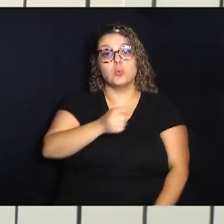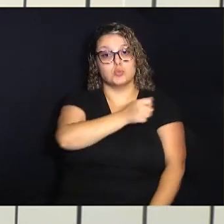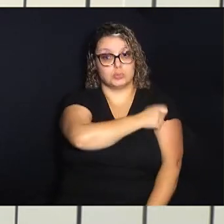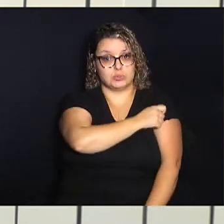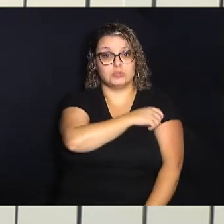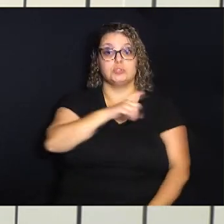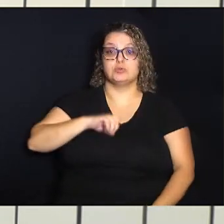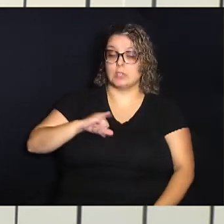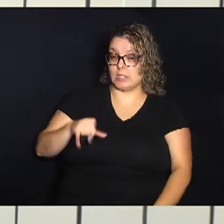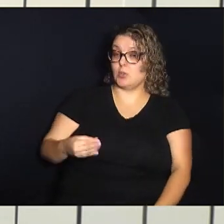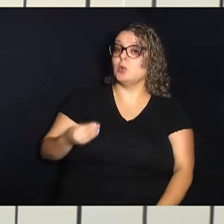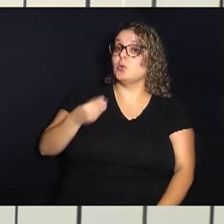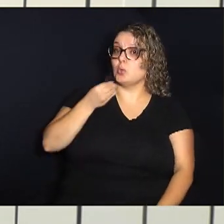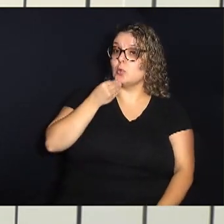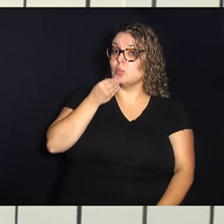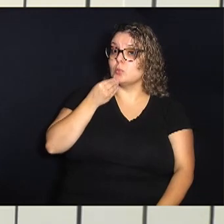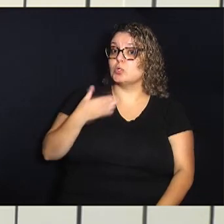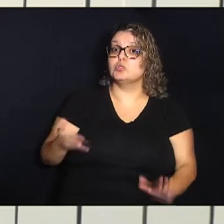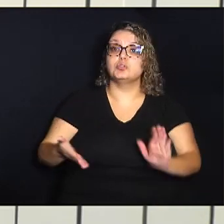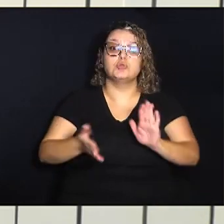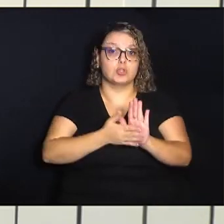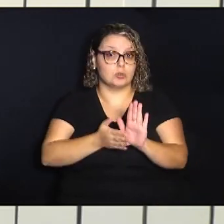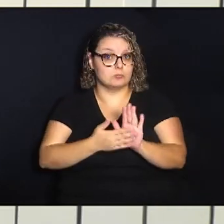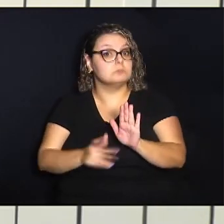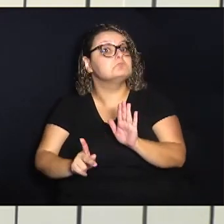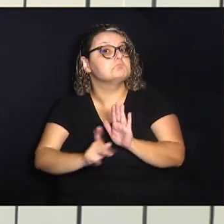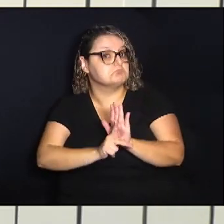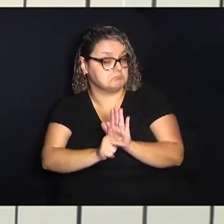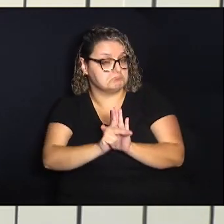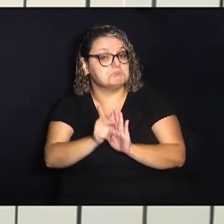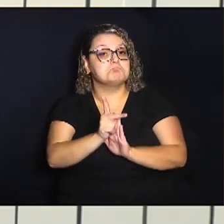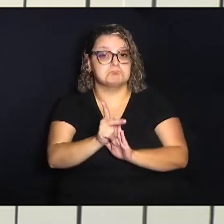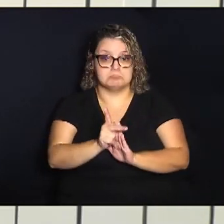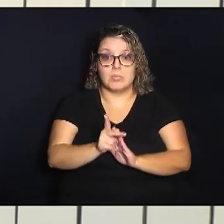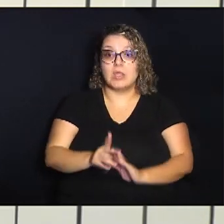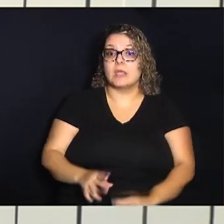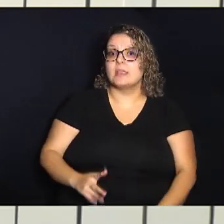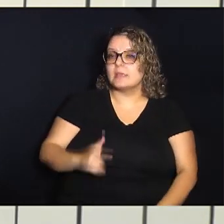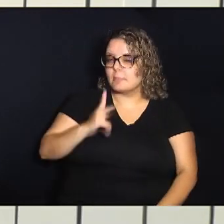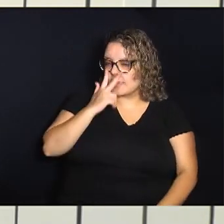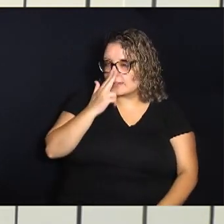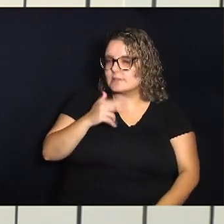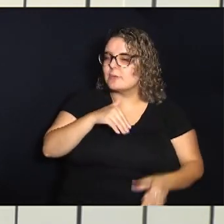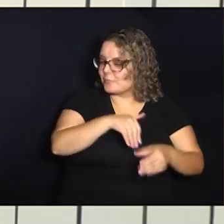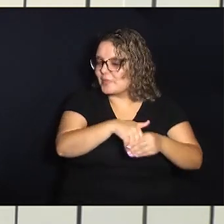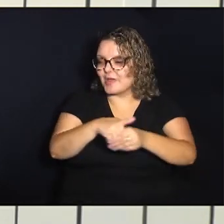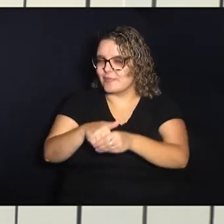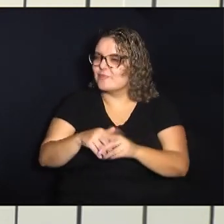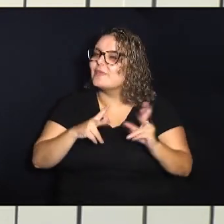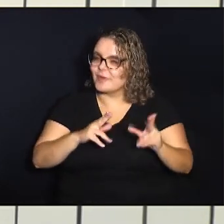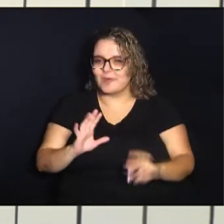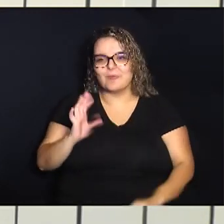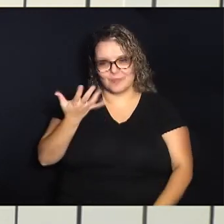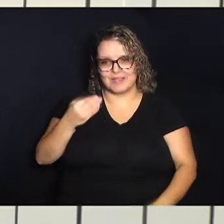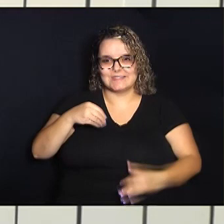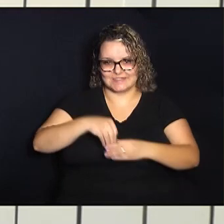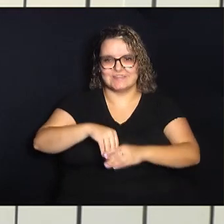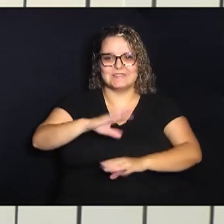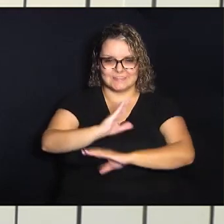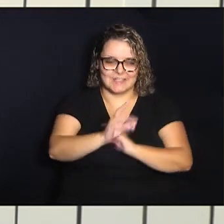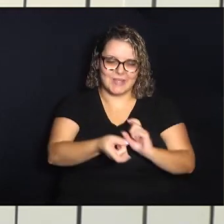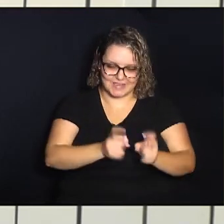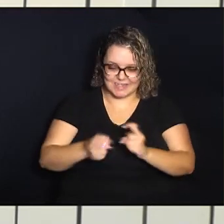a oportunidade de propor um projeto e simular uma votação, como acontece nas